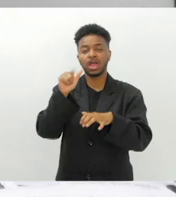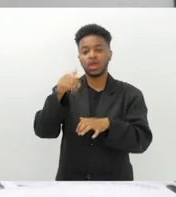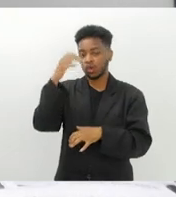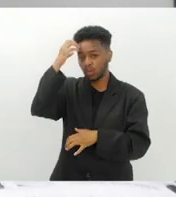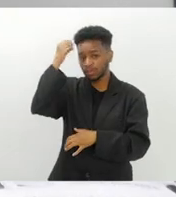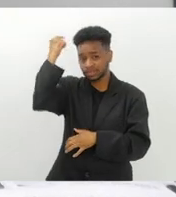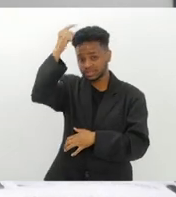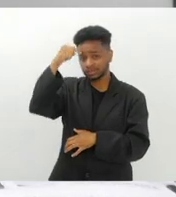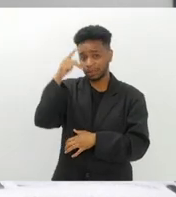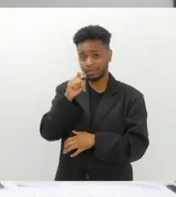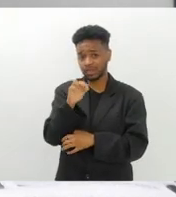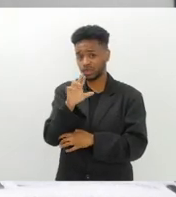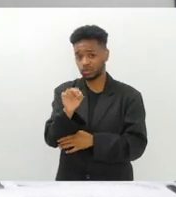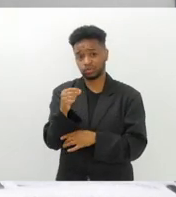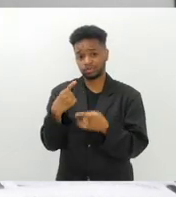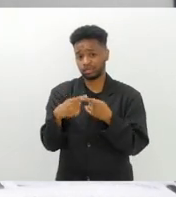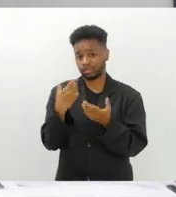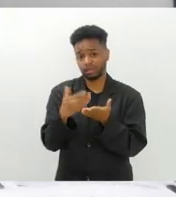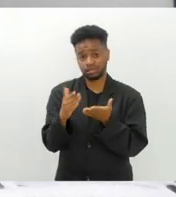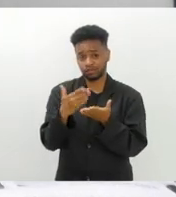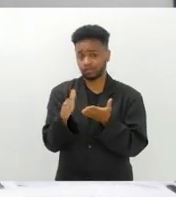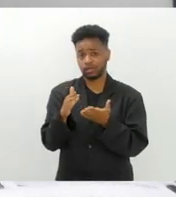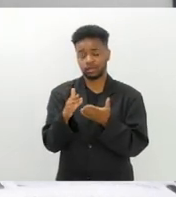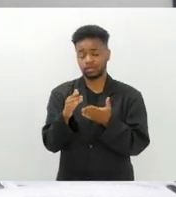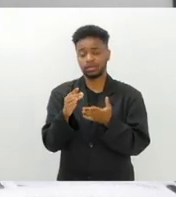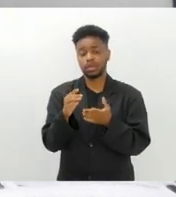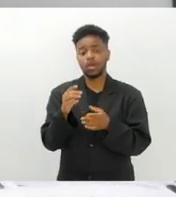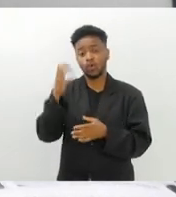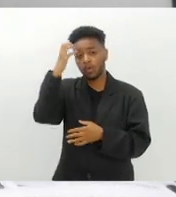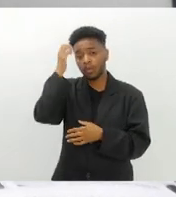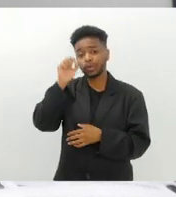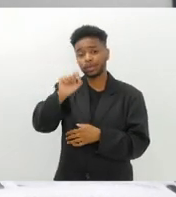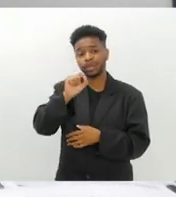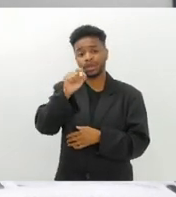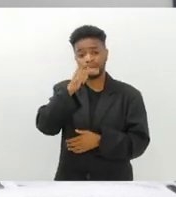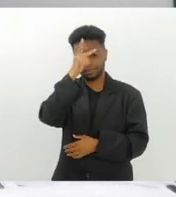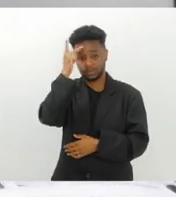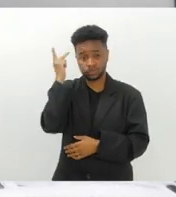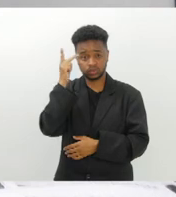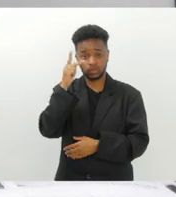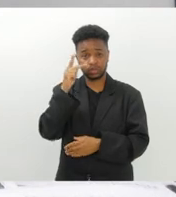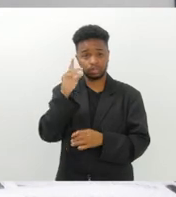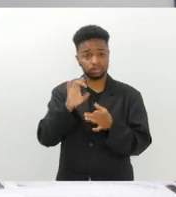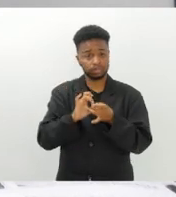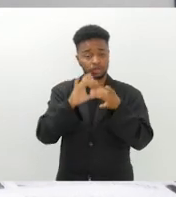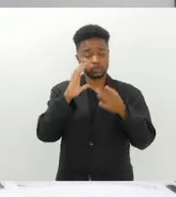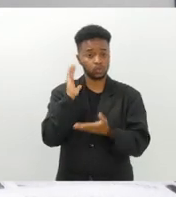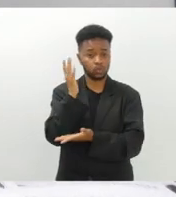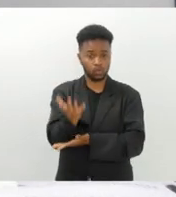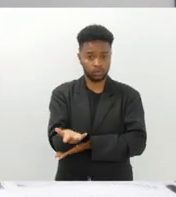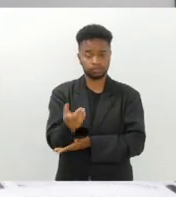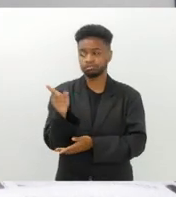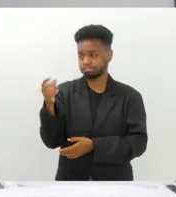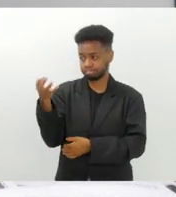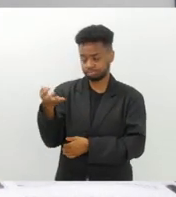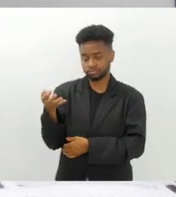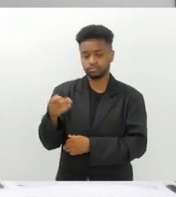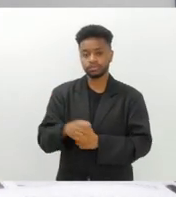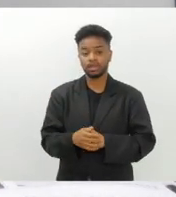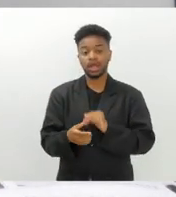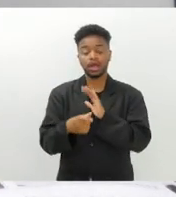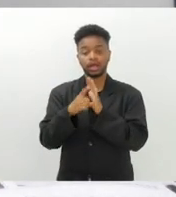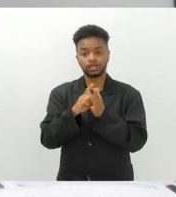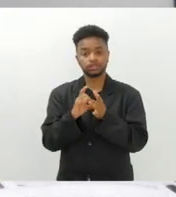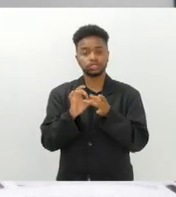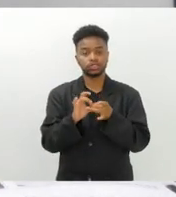a ver com isso. Tem a ver quem permitiu cortar. Mas tem que plantar, você está certíssimo. Antes de passar para o Vaguinho